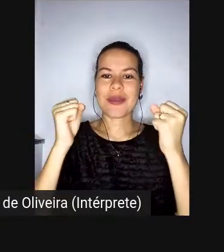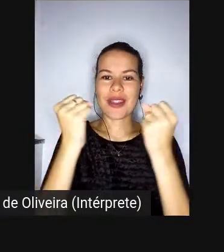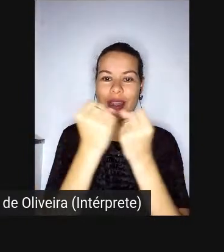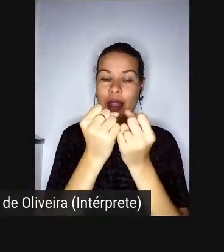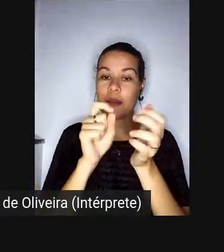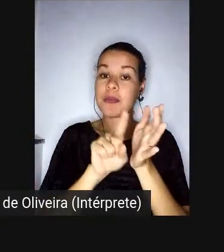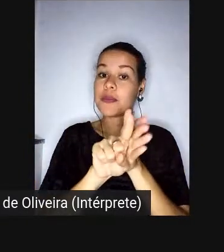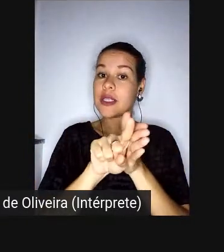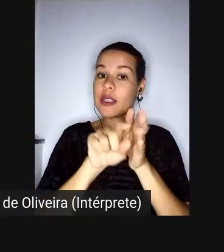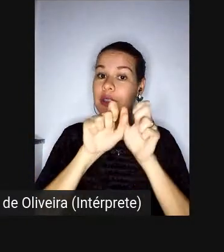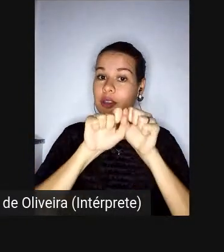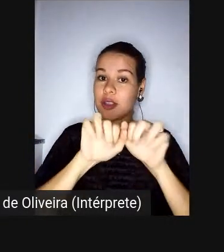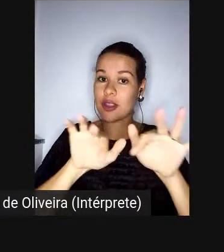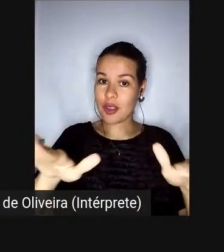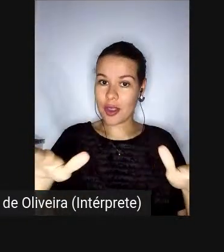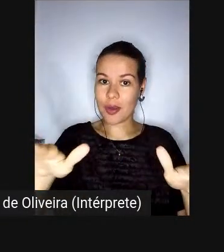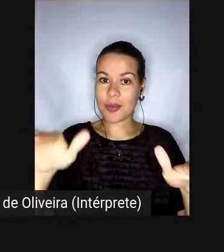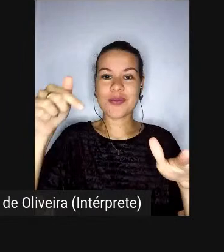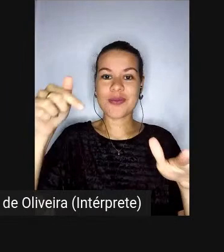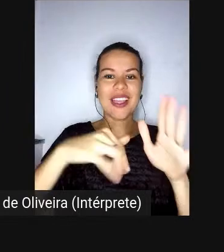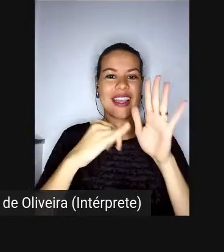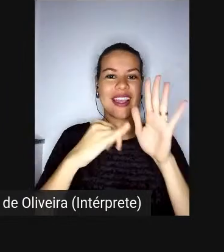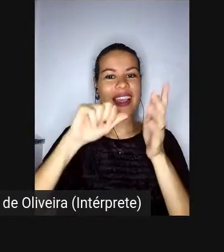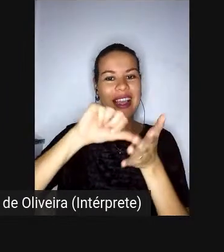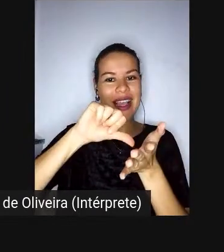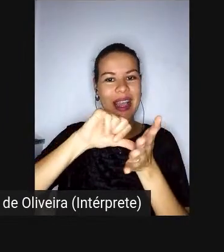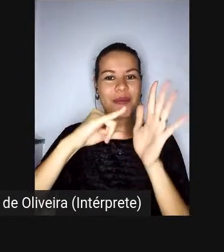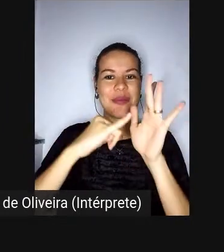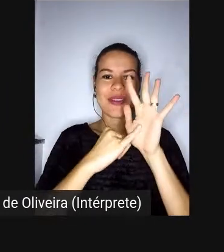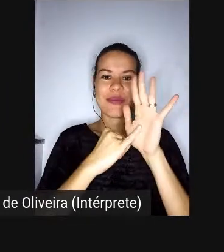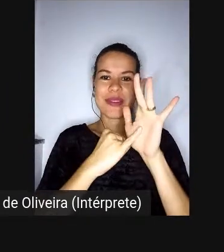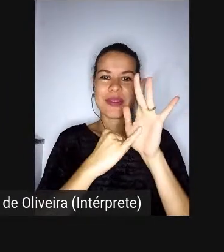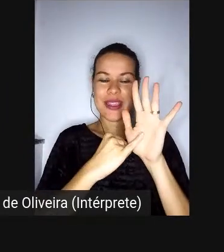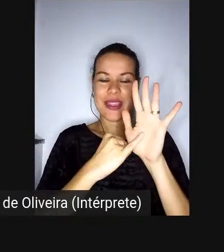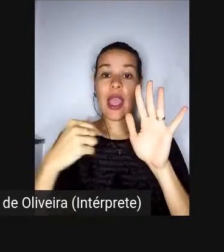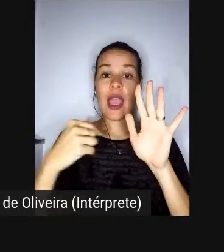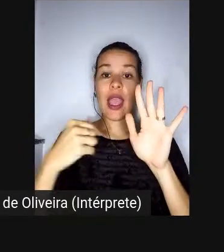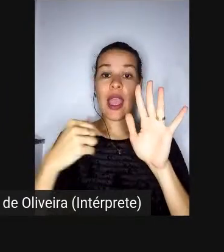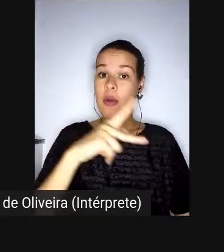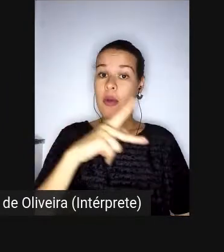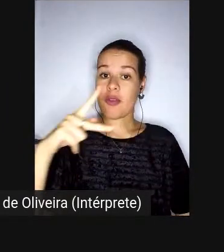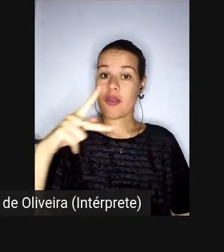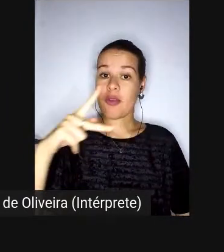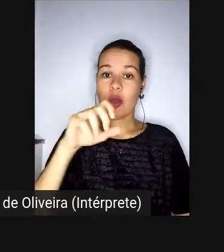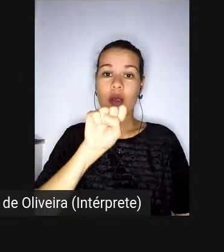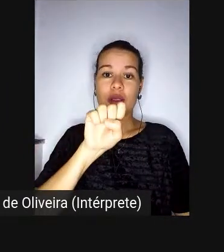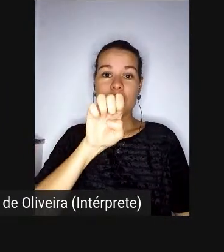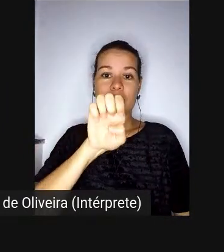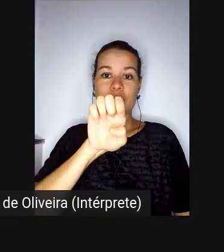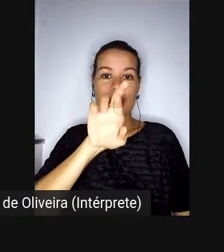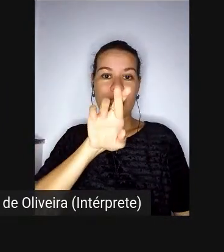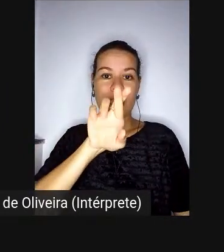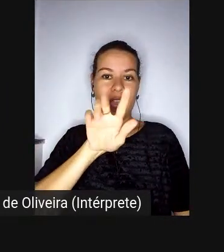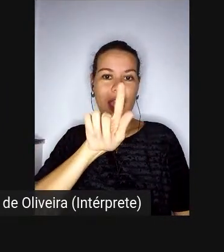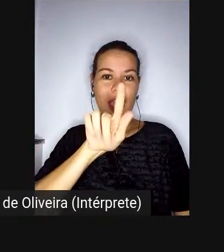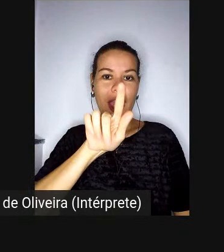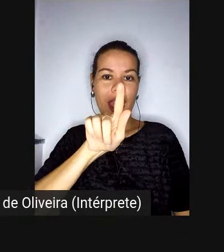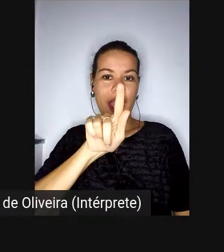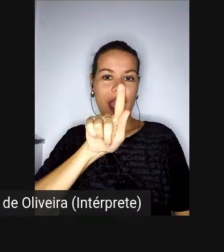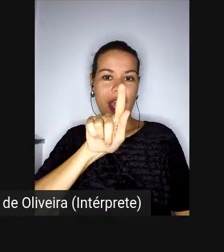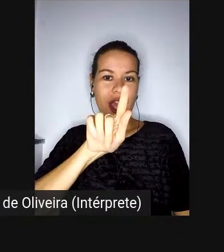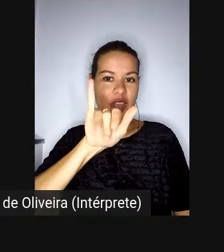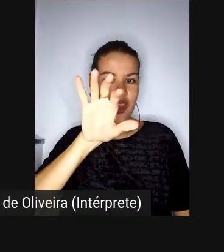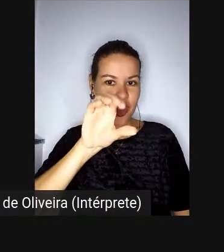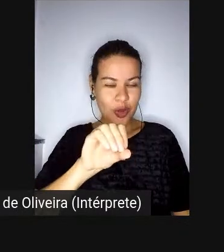Eu sou professor Sérgio Souza e foi convidado para conduzir vocês nessa noite que vai ser incrível e emocionar uma noite de